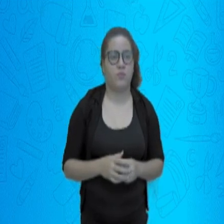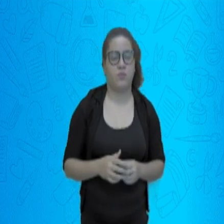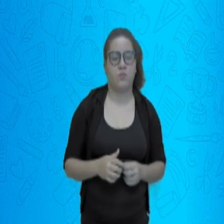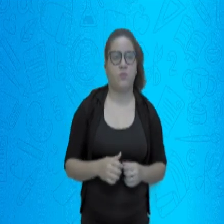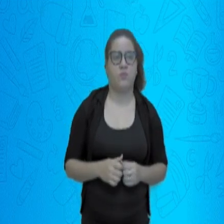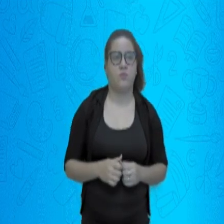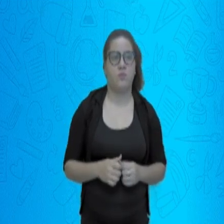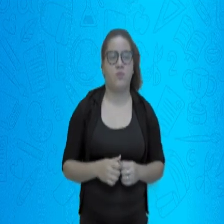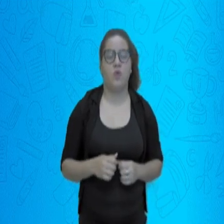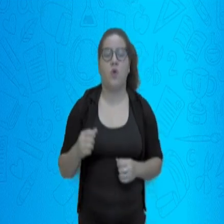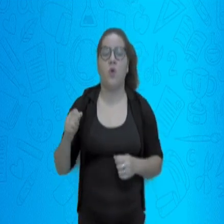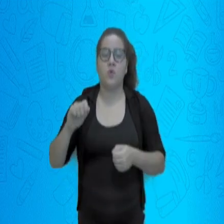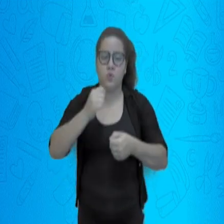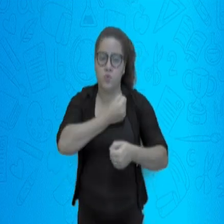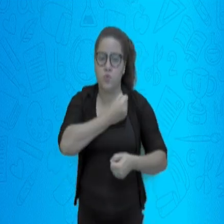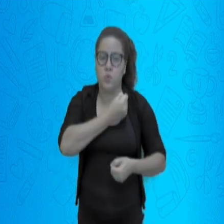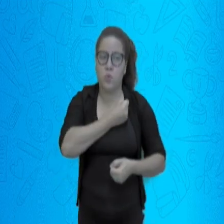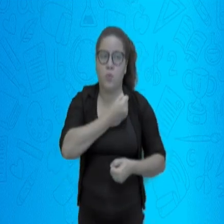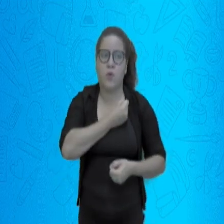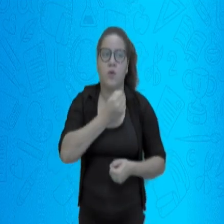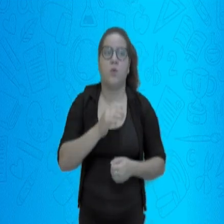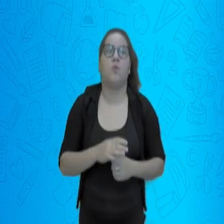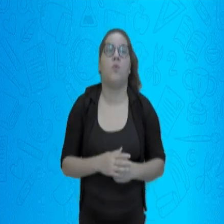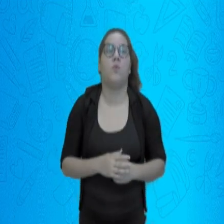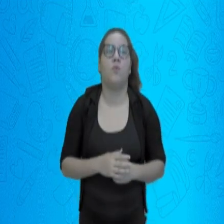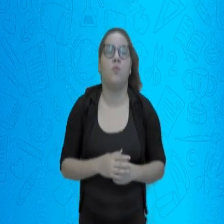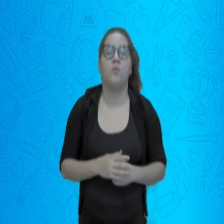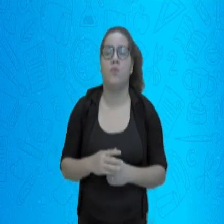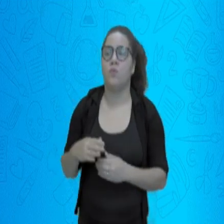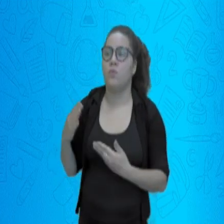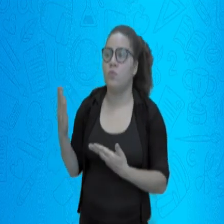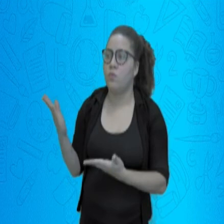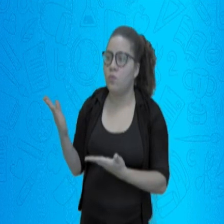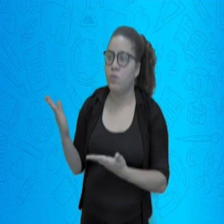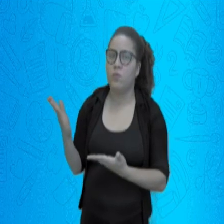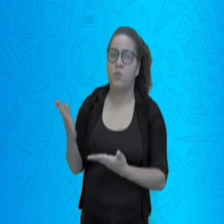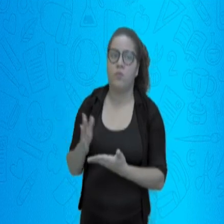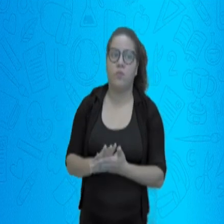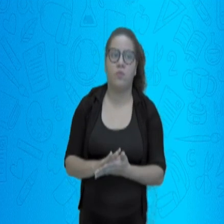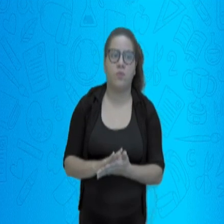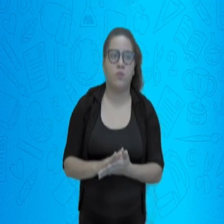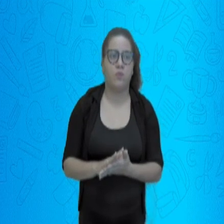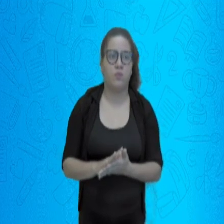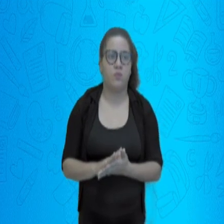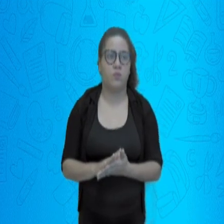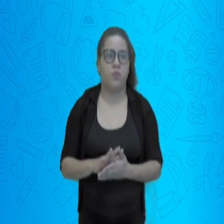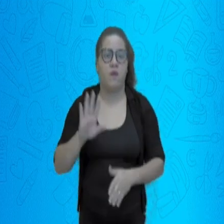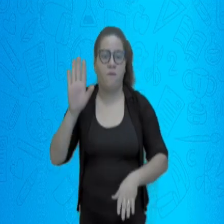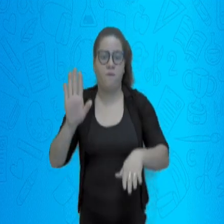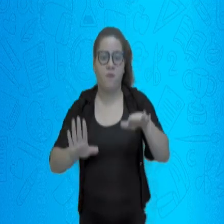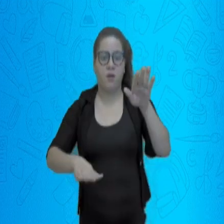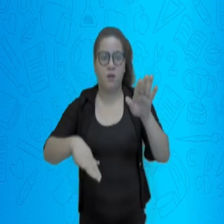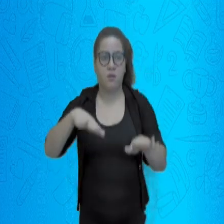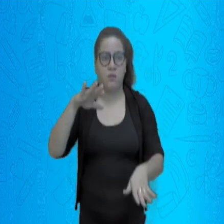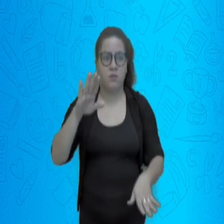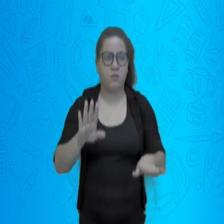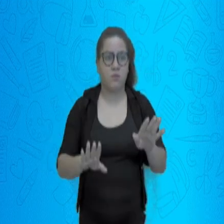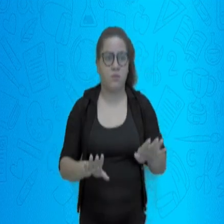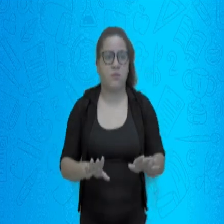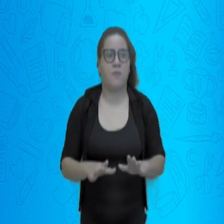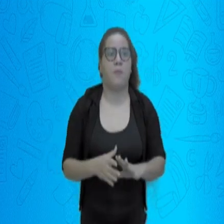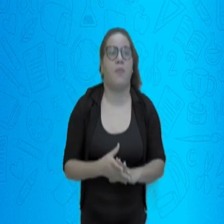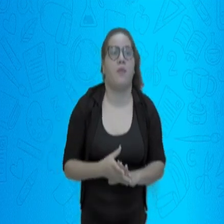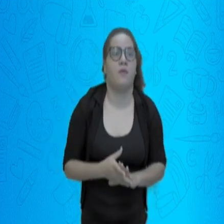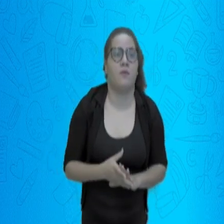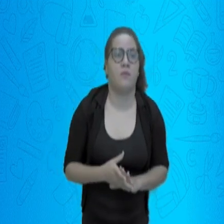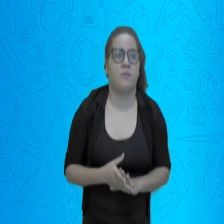2, 3, 4, 5. Então, eu resolvendo aqui, olha, essa variação, olha,